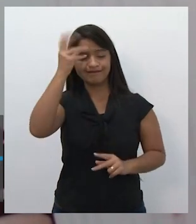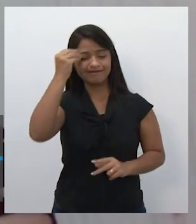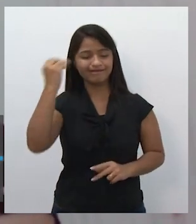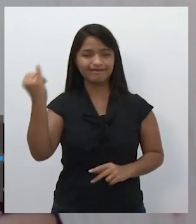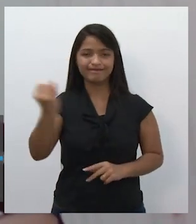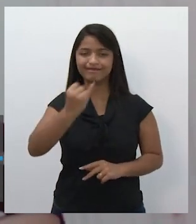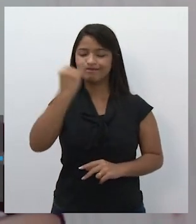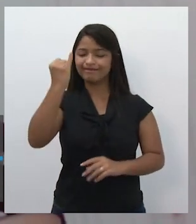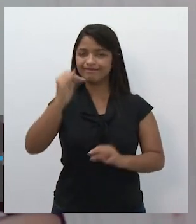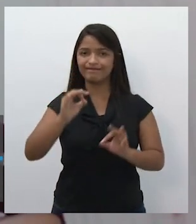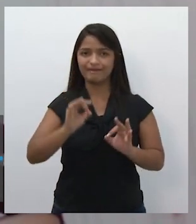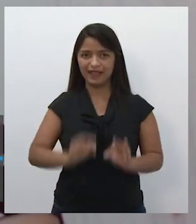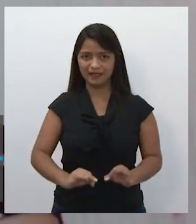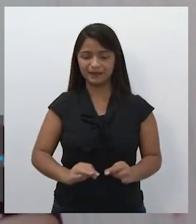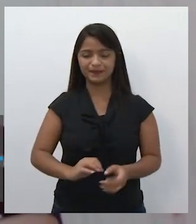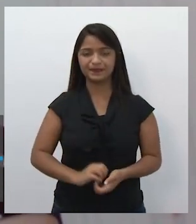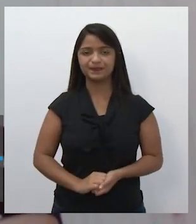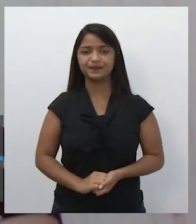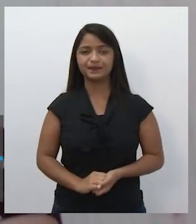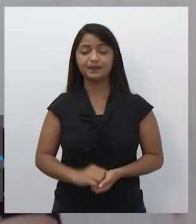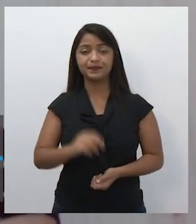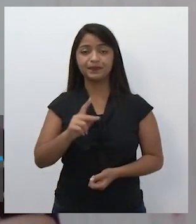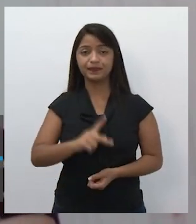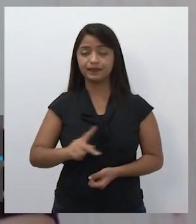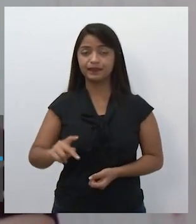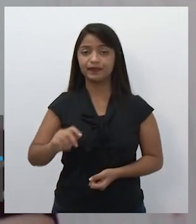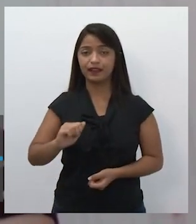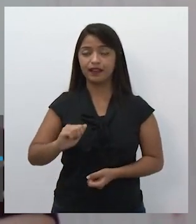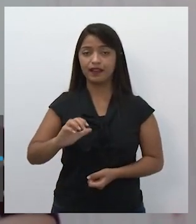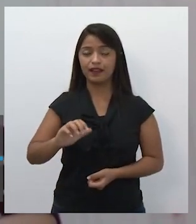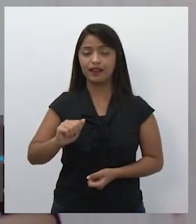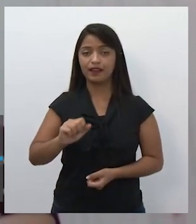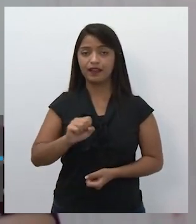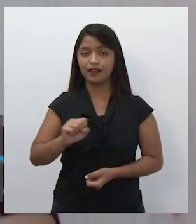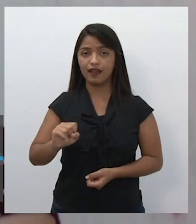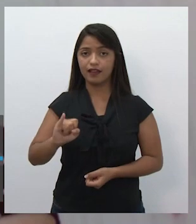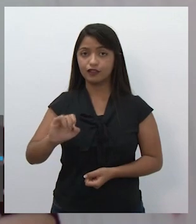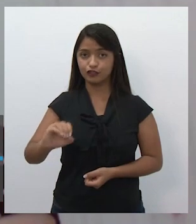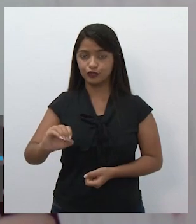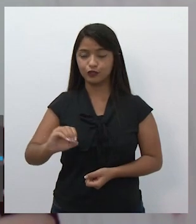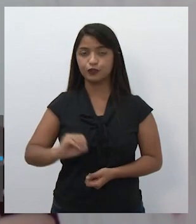mesmo. O professor Acácio